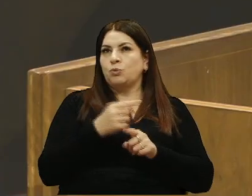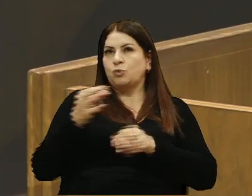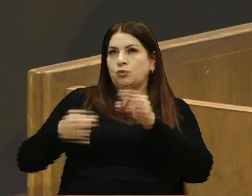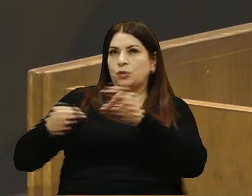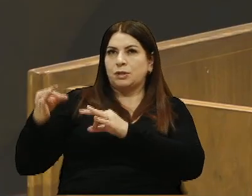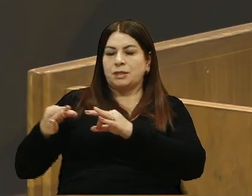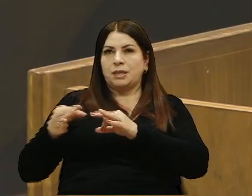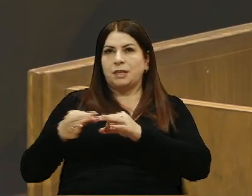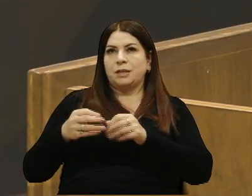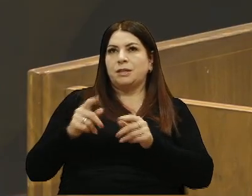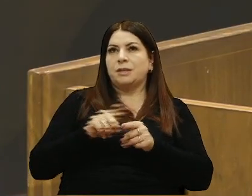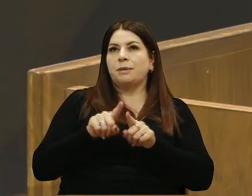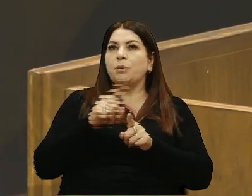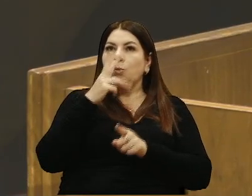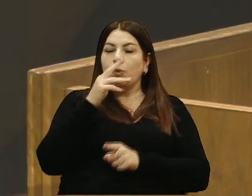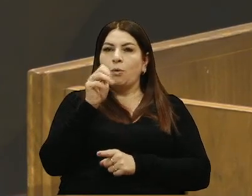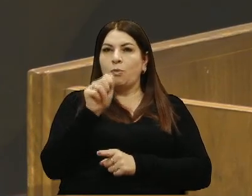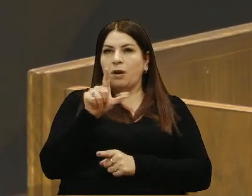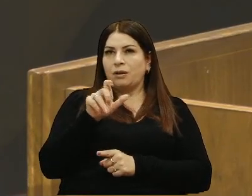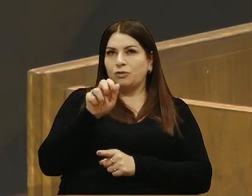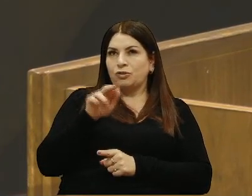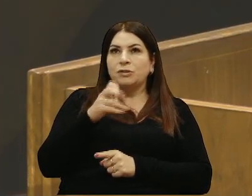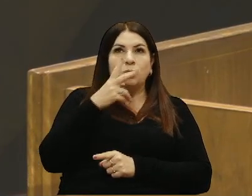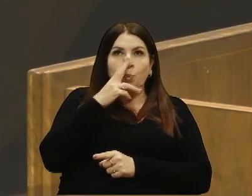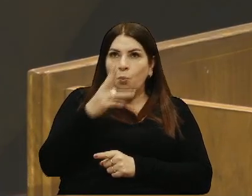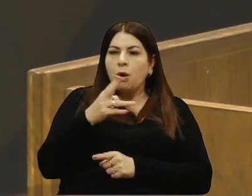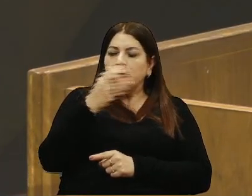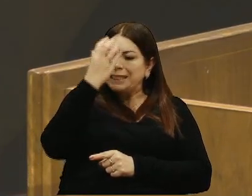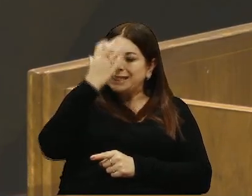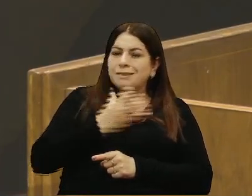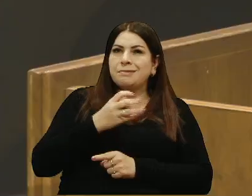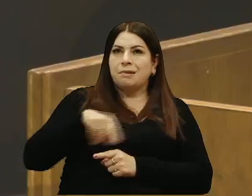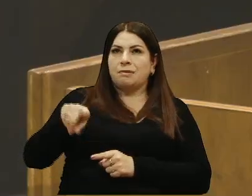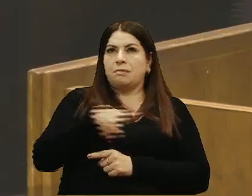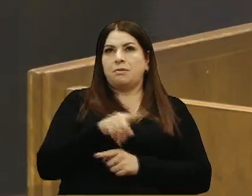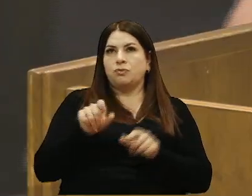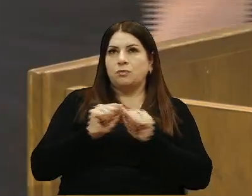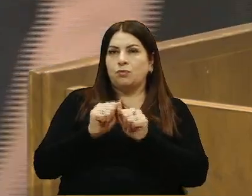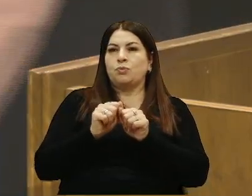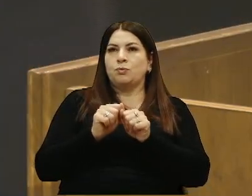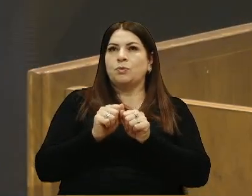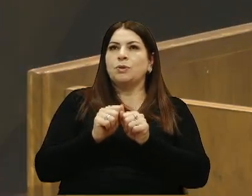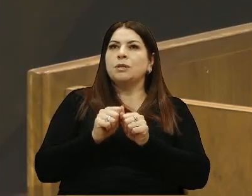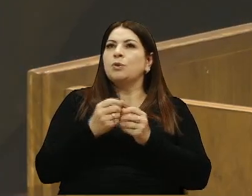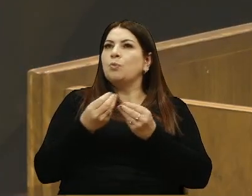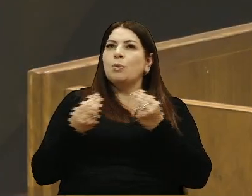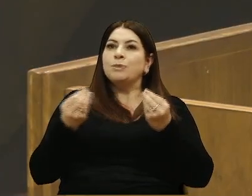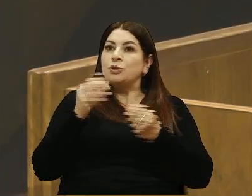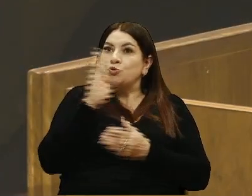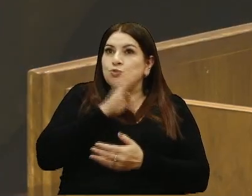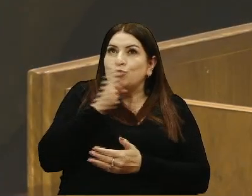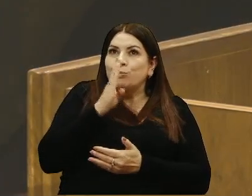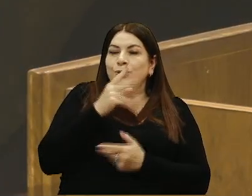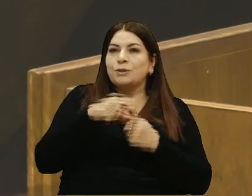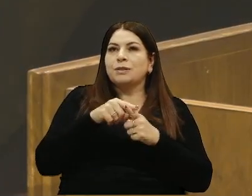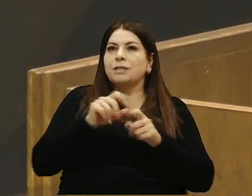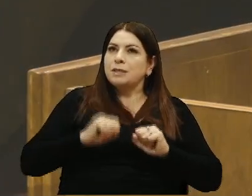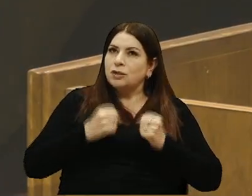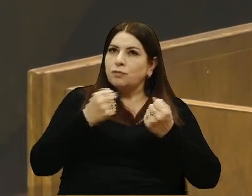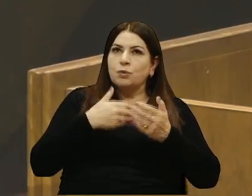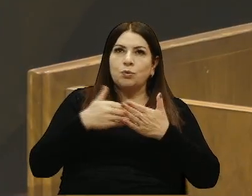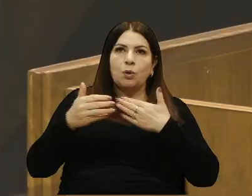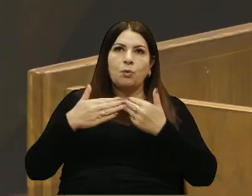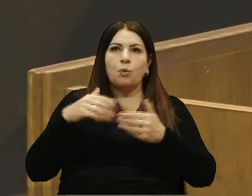para os casos como o de Alexandre com a mesma seriedade e com o mesmo senso de urgência que dedicam a